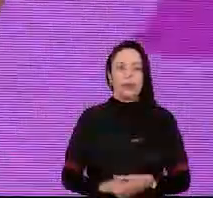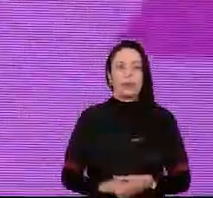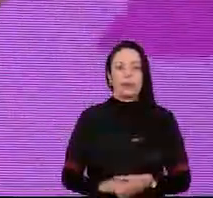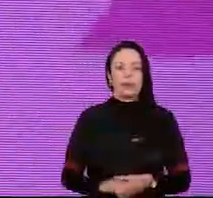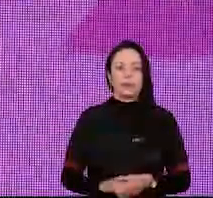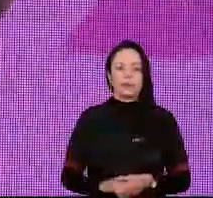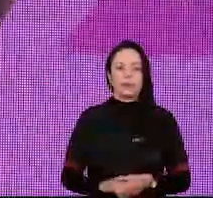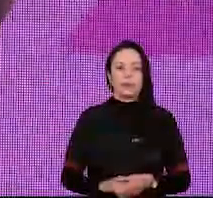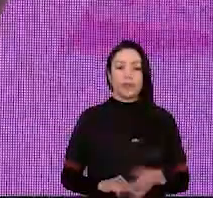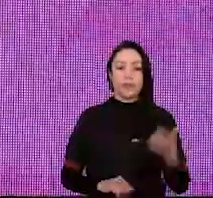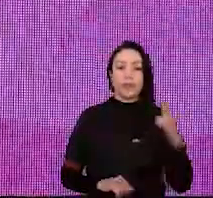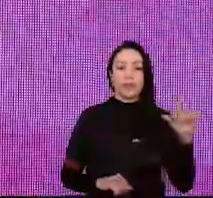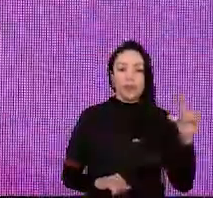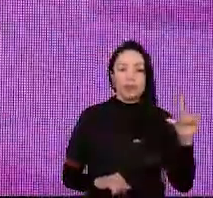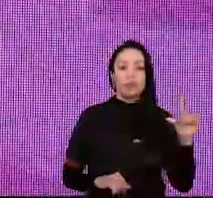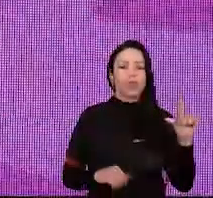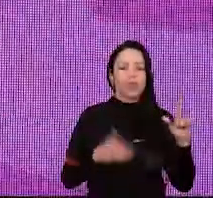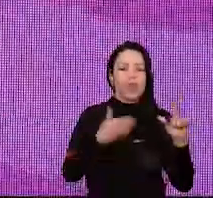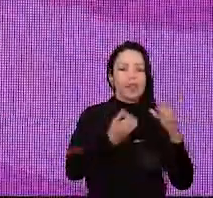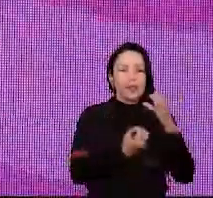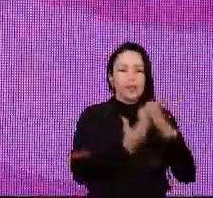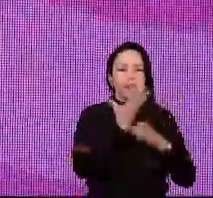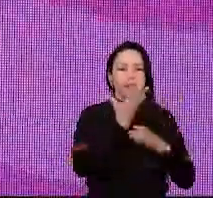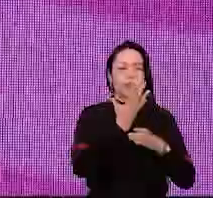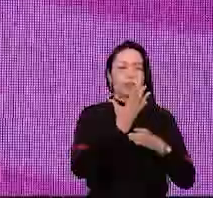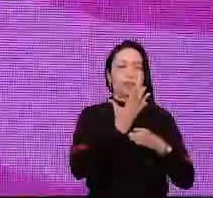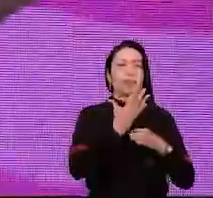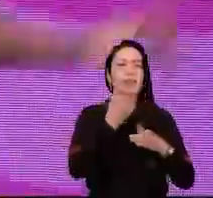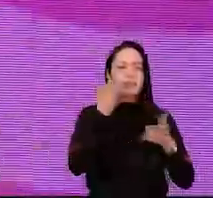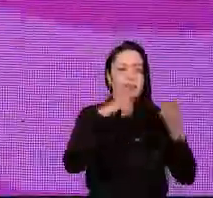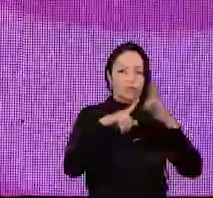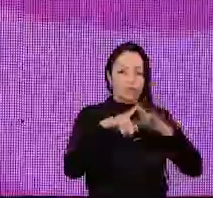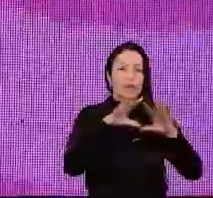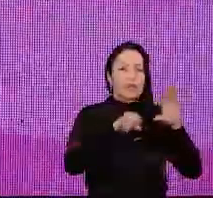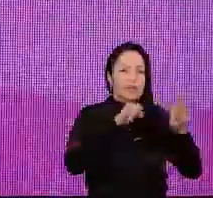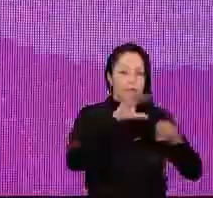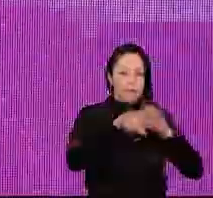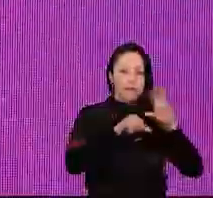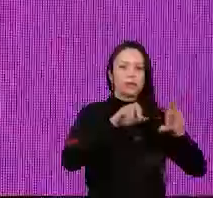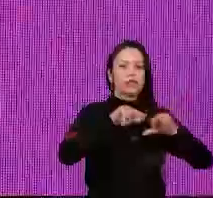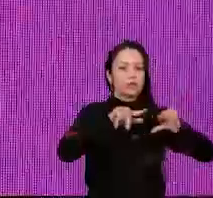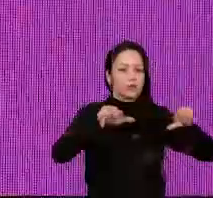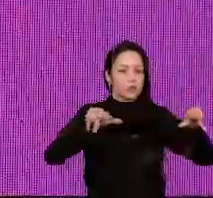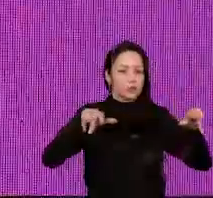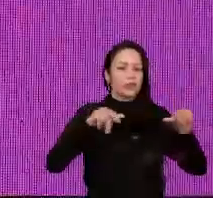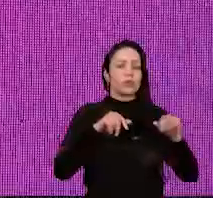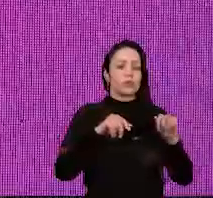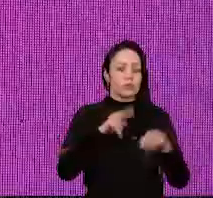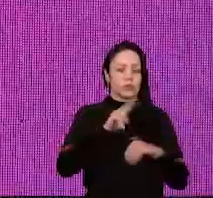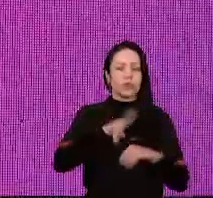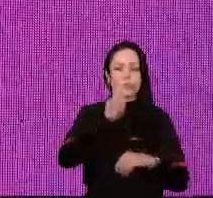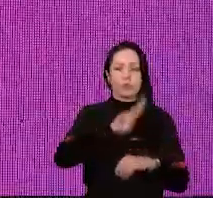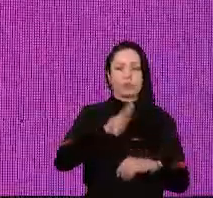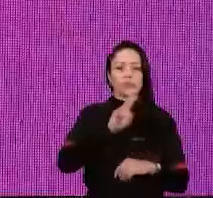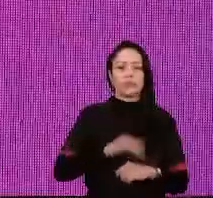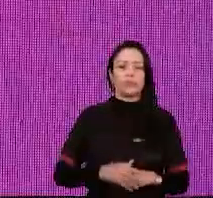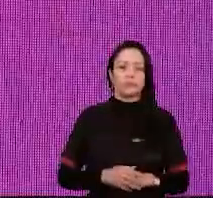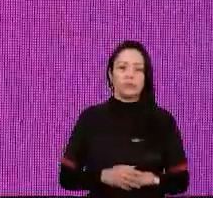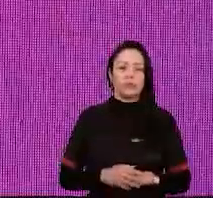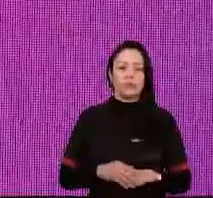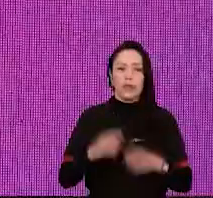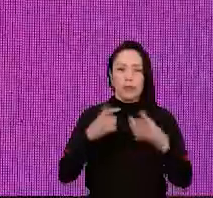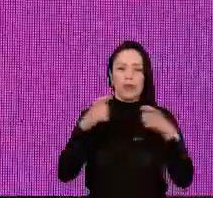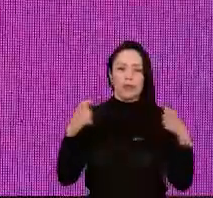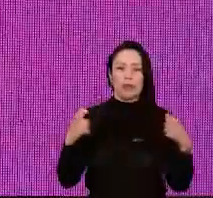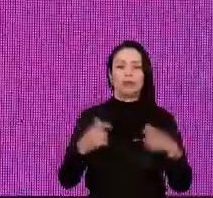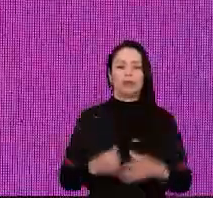E enquanto o outro que está sendo formado agora, você consegue coletar um material muito maior, né, uma quantidade